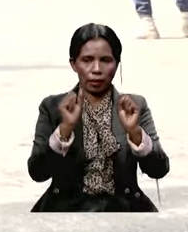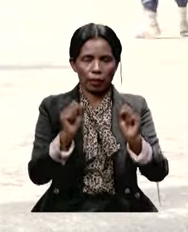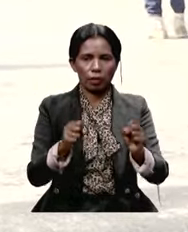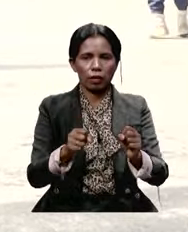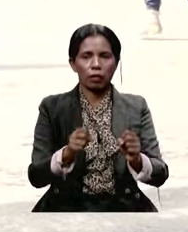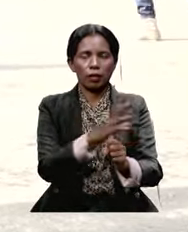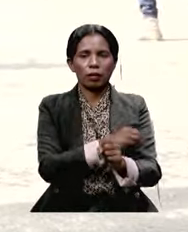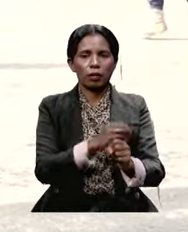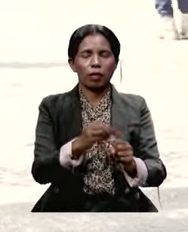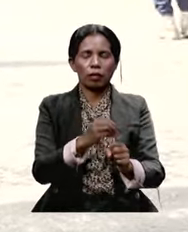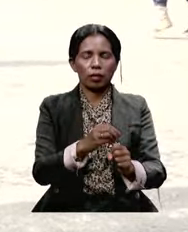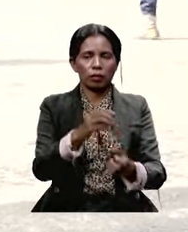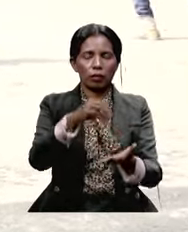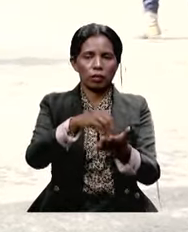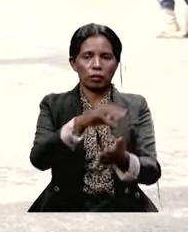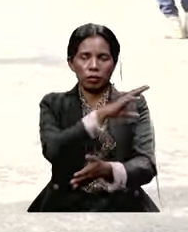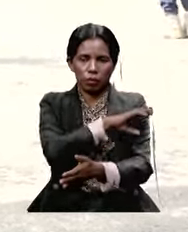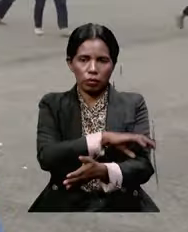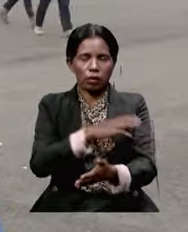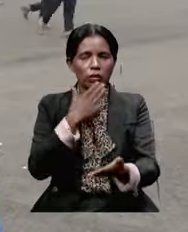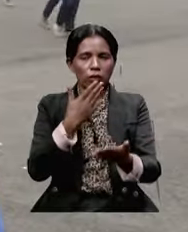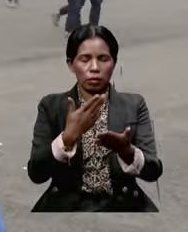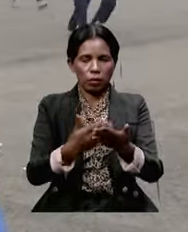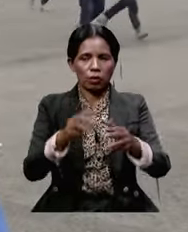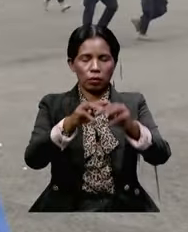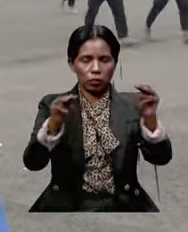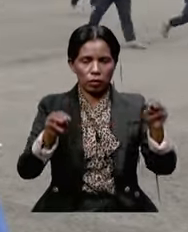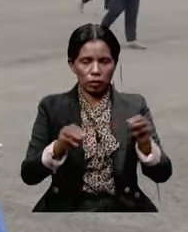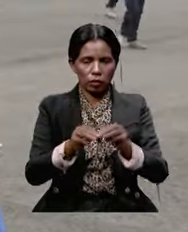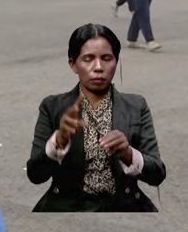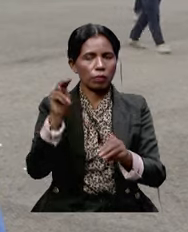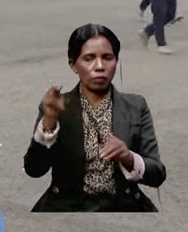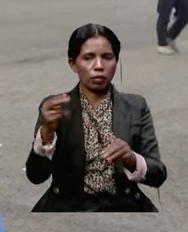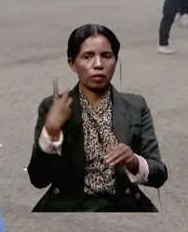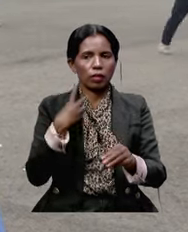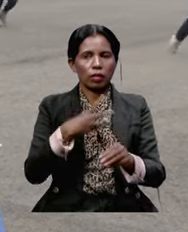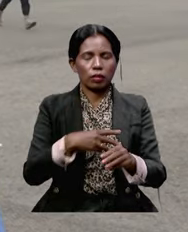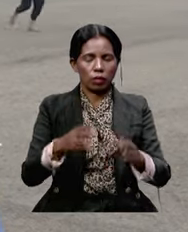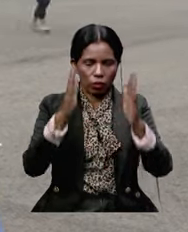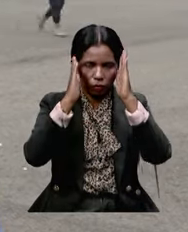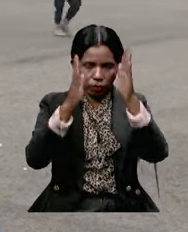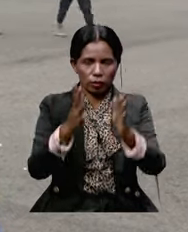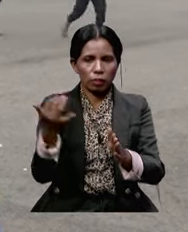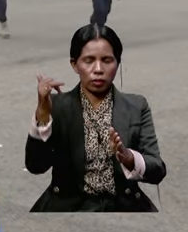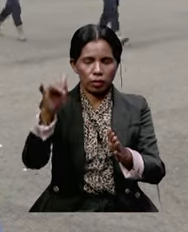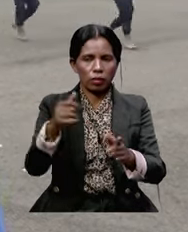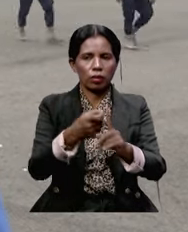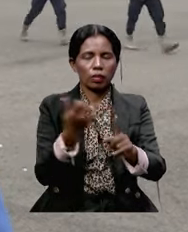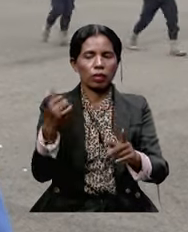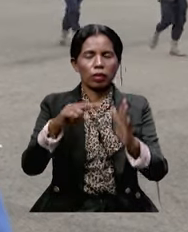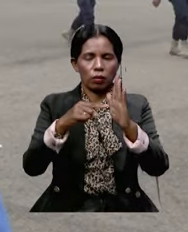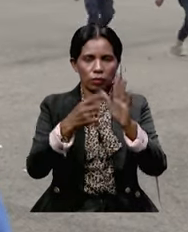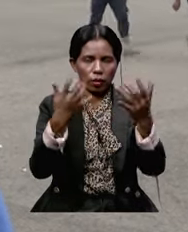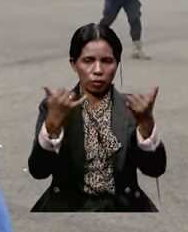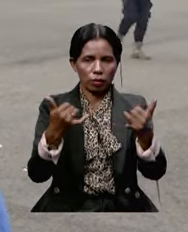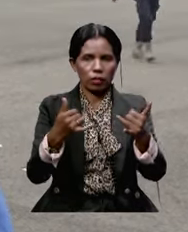força nebe maka tu garante situação de segurança município Ninian, então ita foca o lugar basira para a turnê sira começa agora né